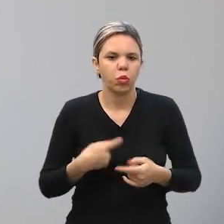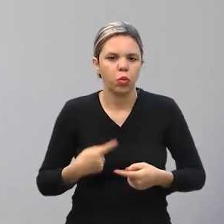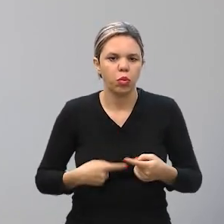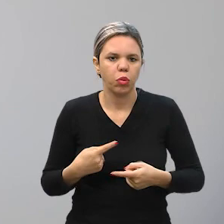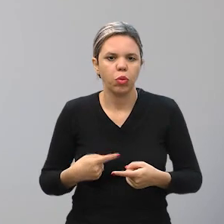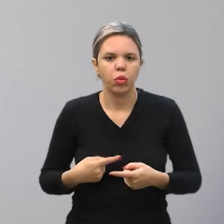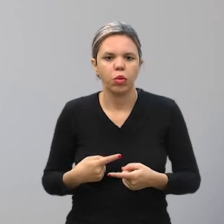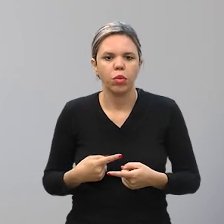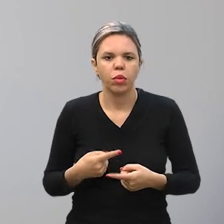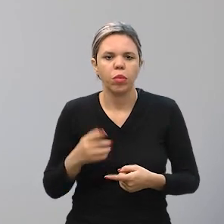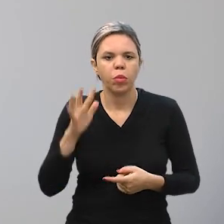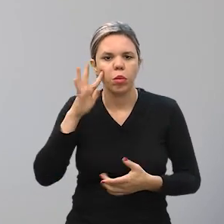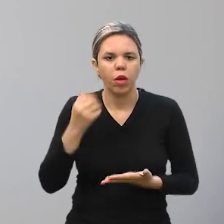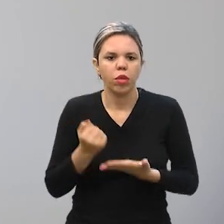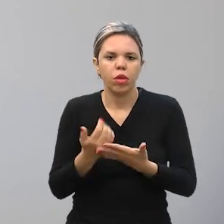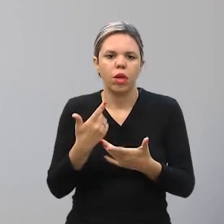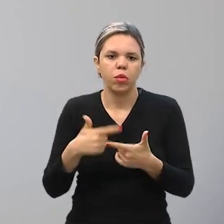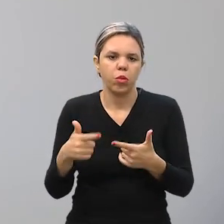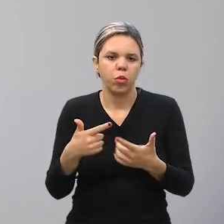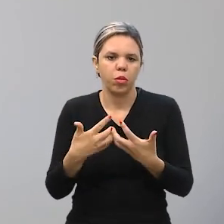para equacionar os problemas.